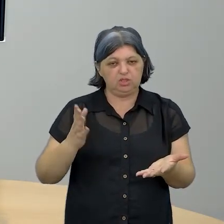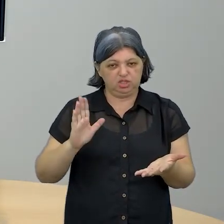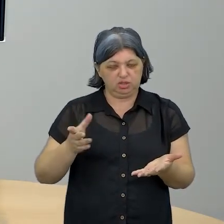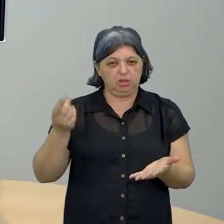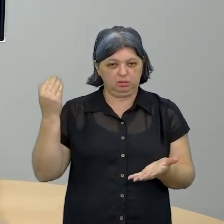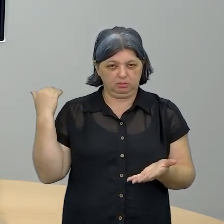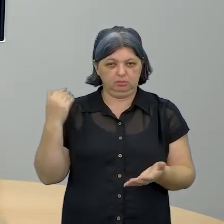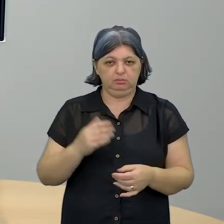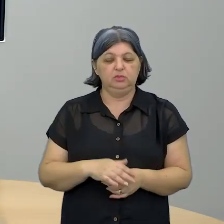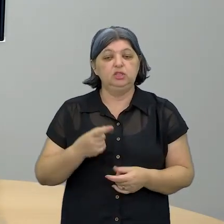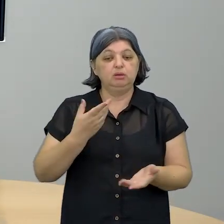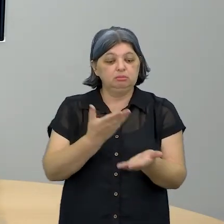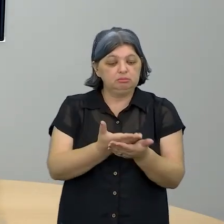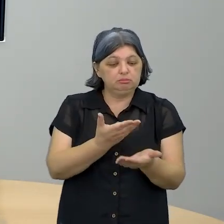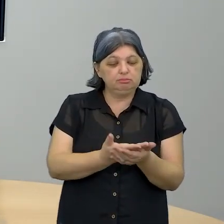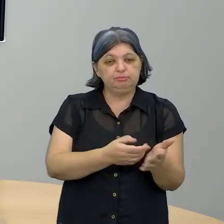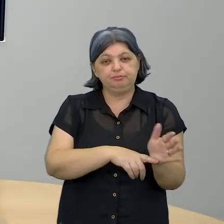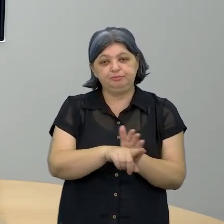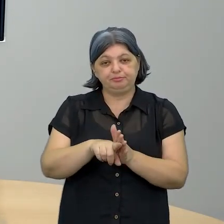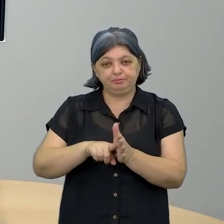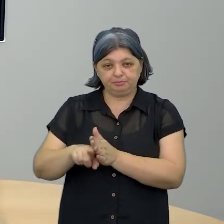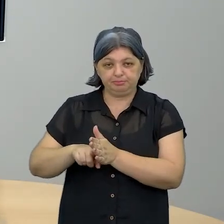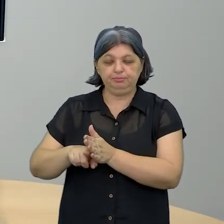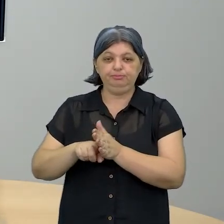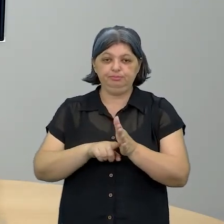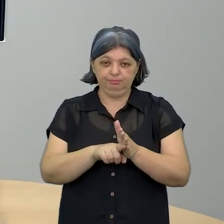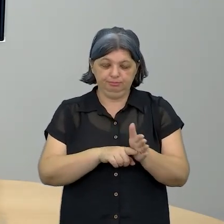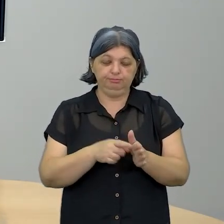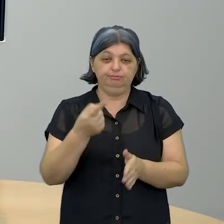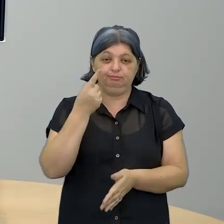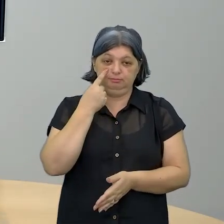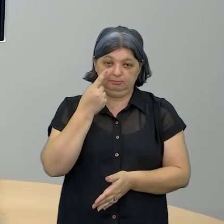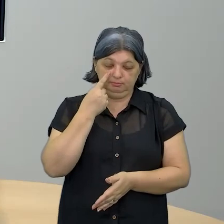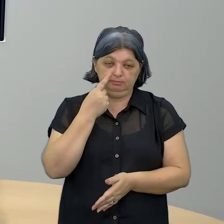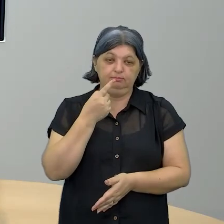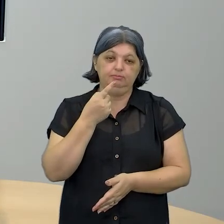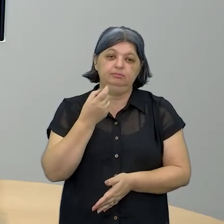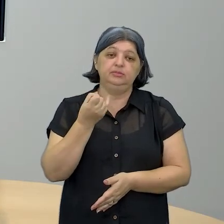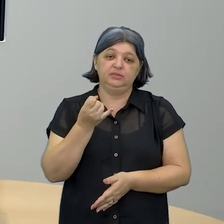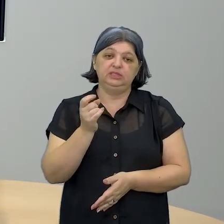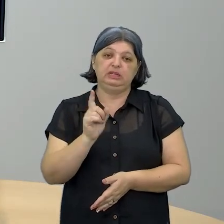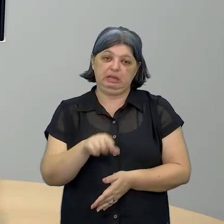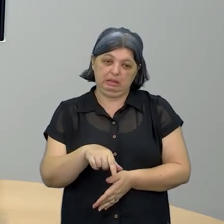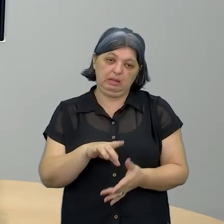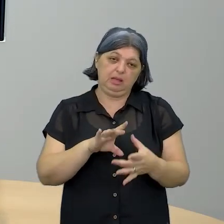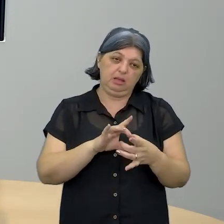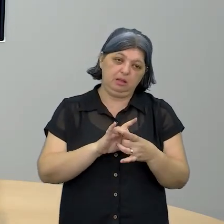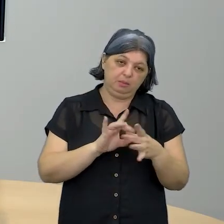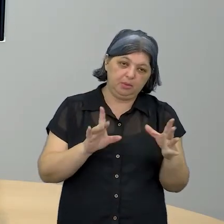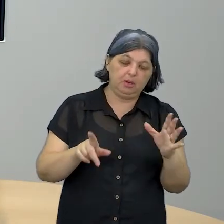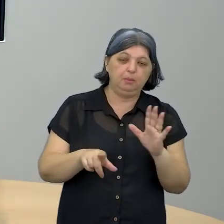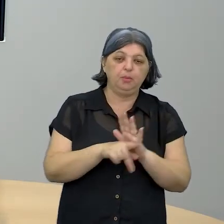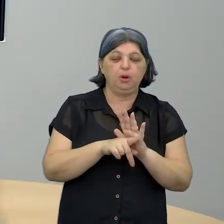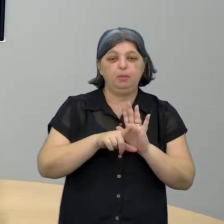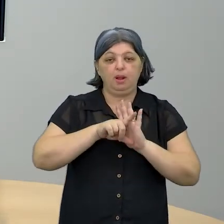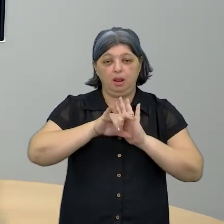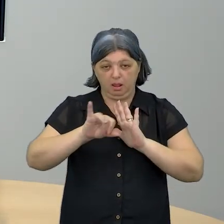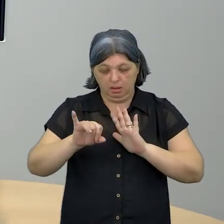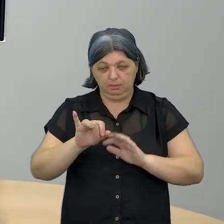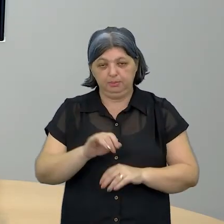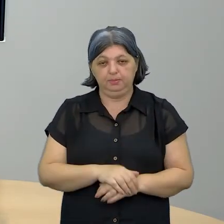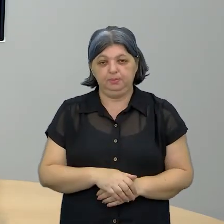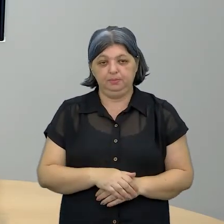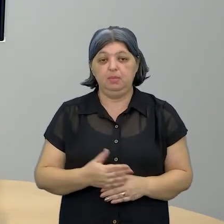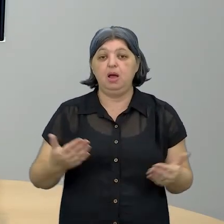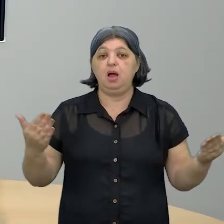gente já fez o estudo, agora que a gente já viu se é permitido ou não pelas leis, então agora é a